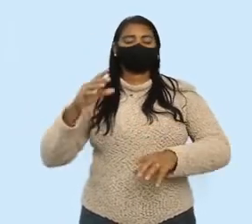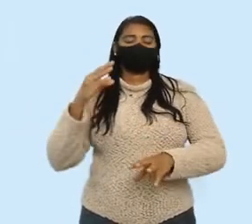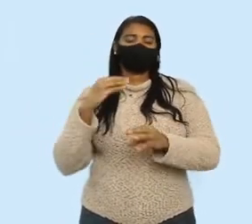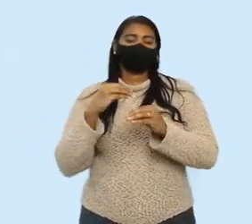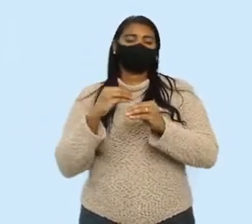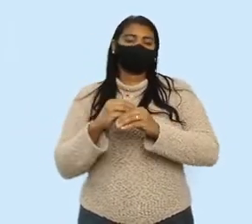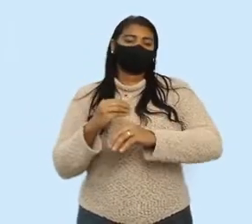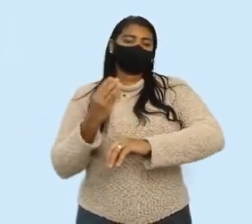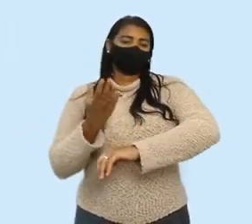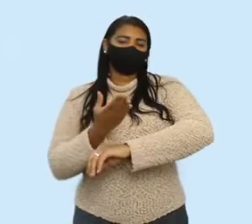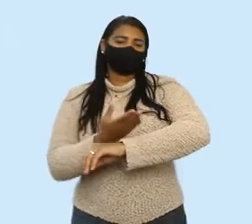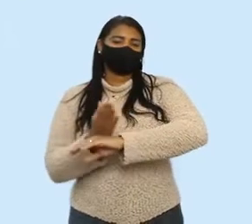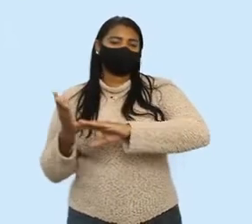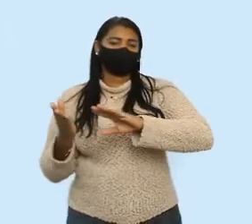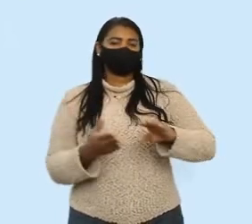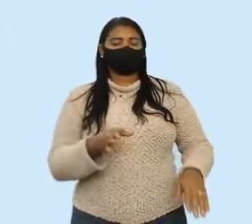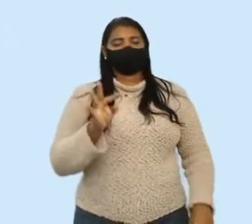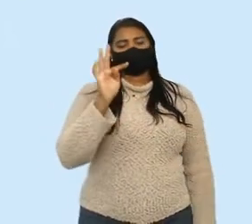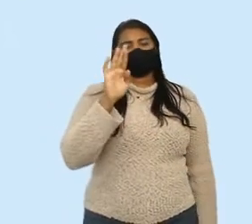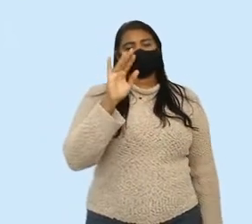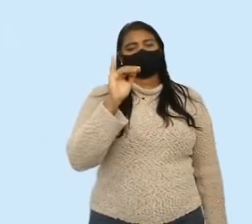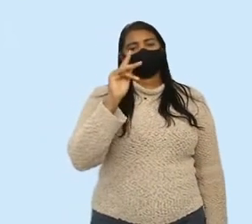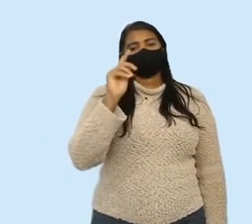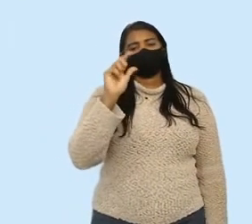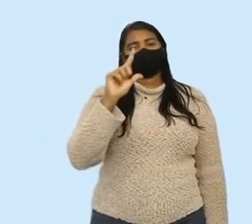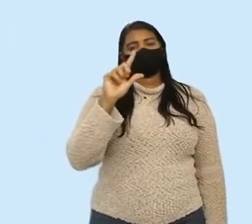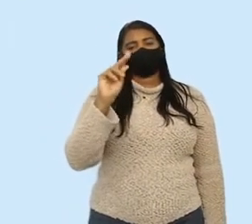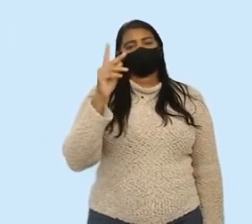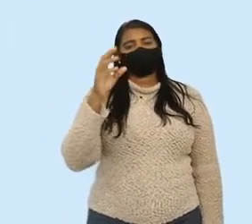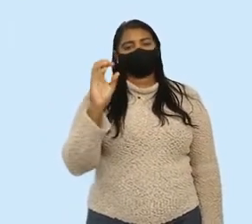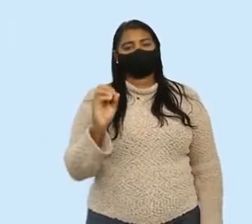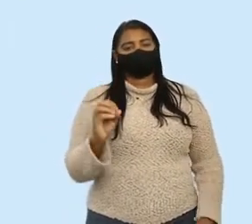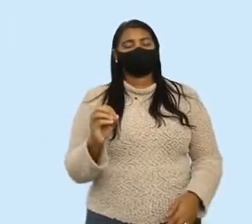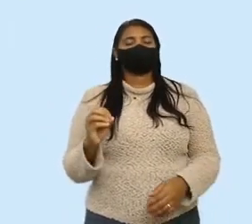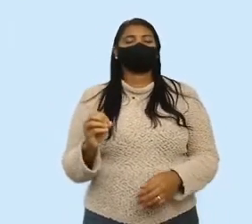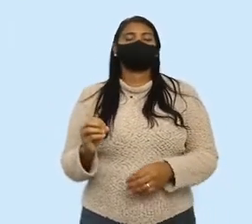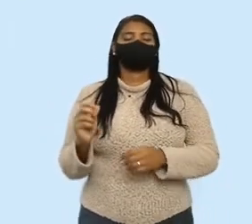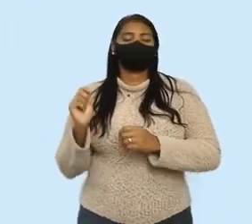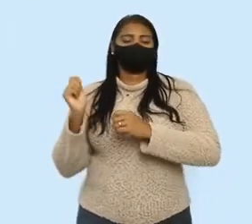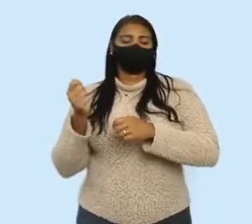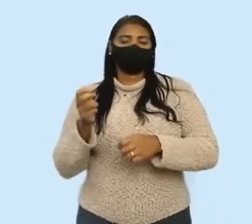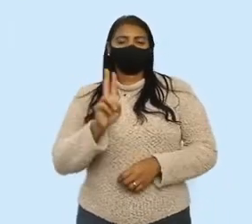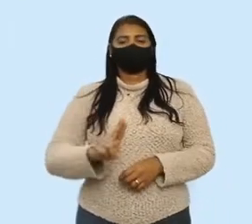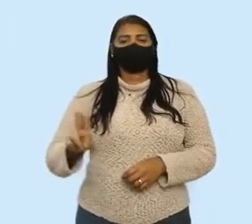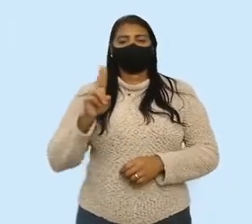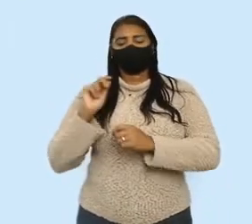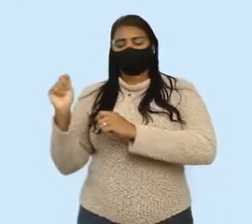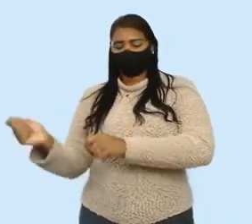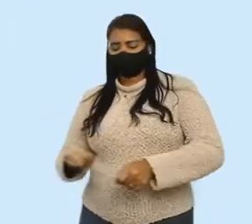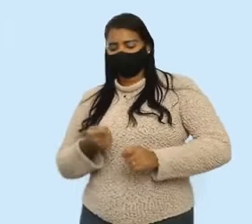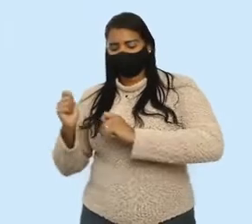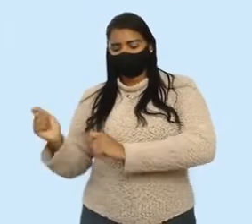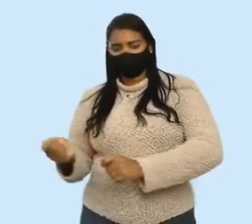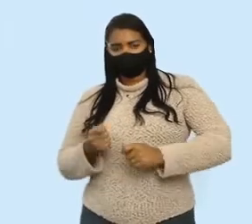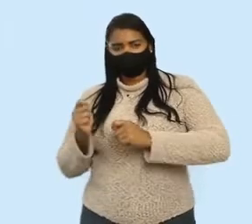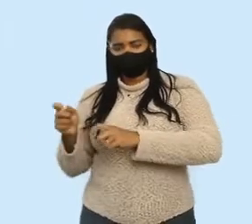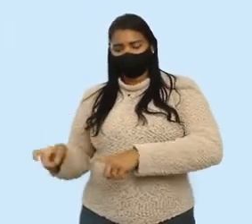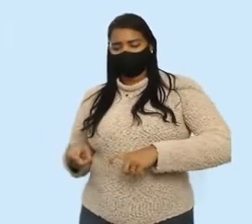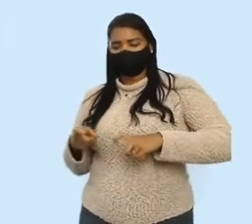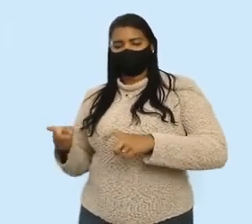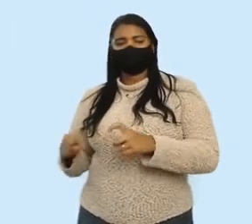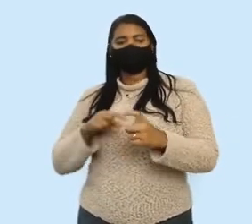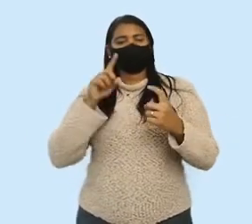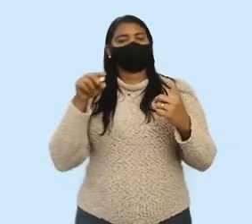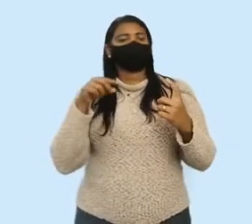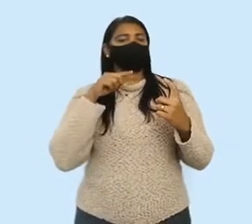chamado tripalium, né, que vem do latim tripalium, que era um instrumento antigo usado na lavoura, mas também era usado como um